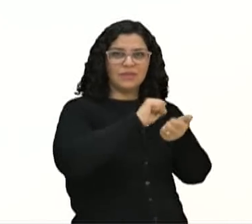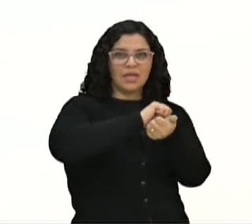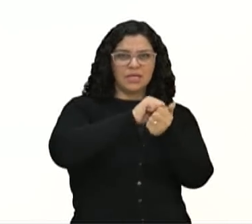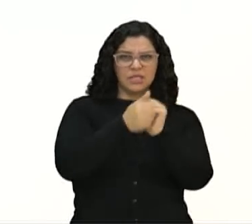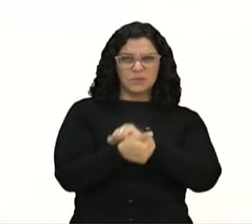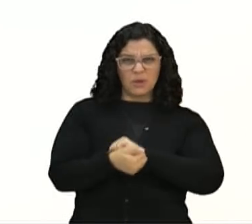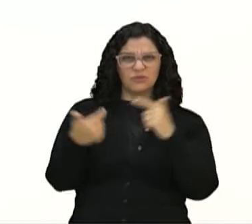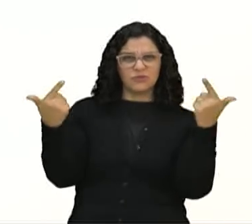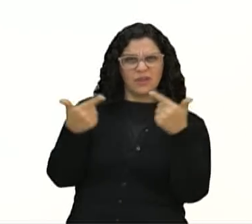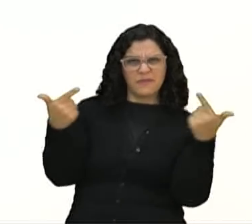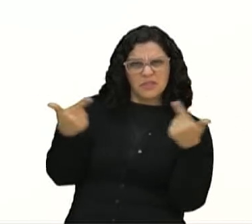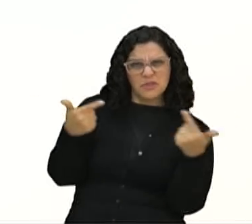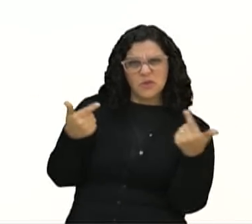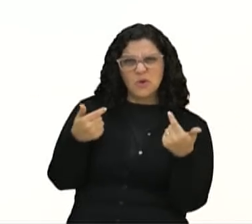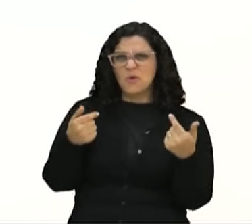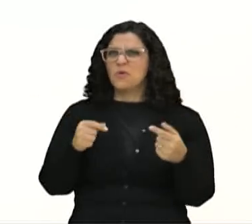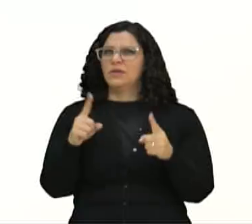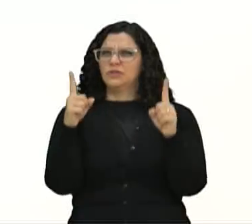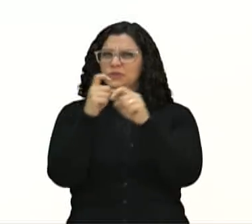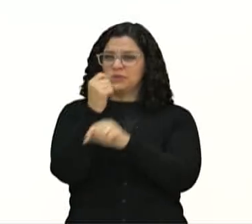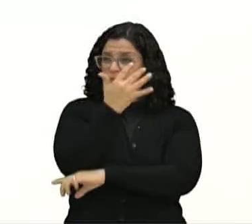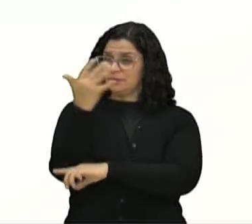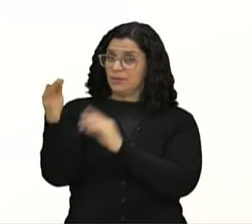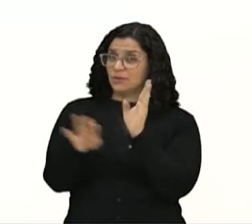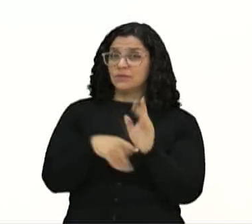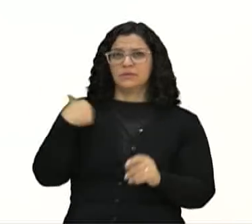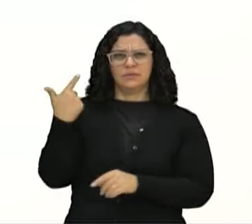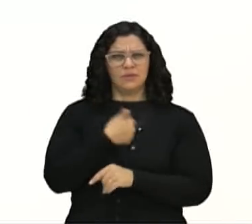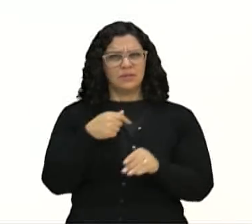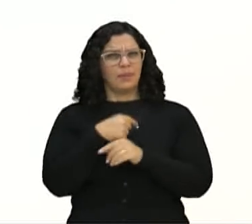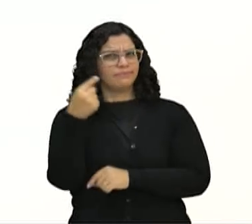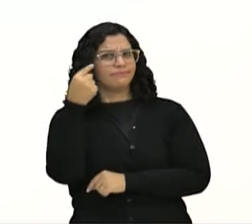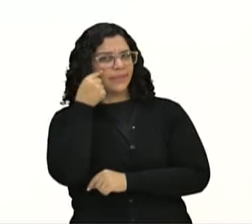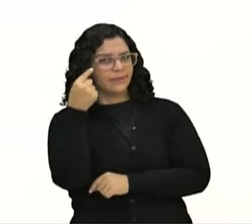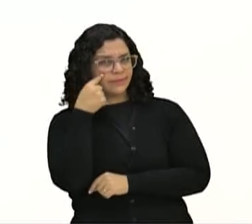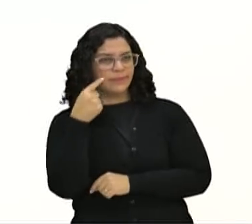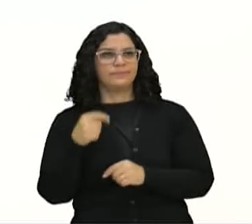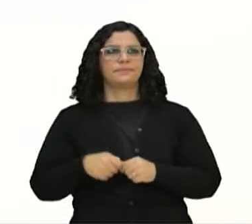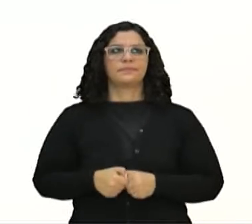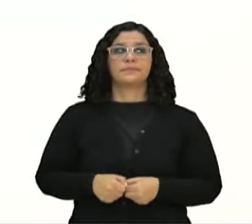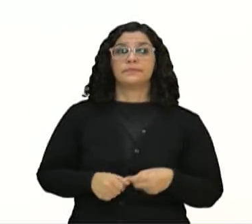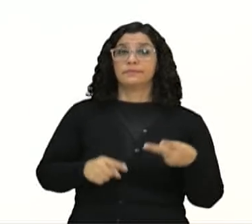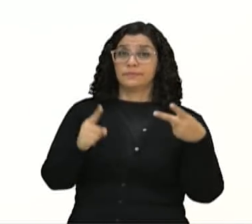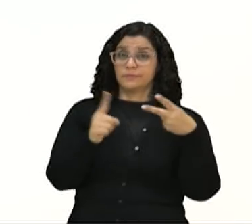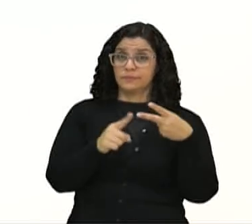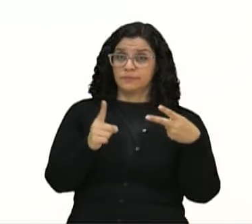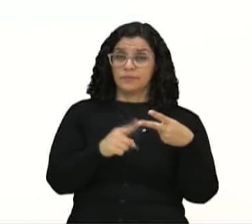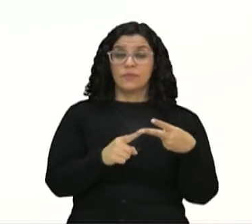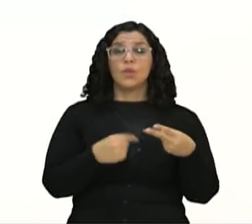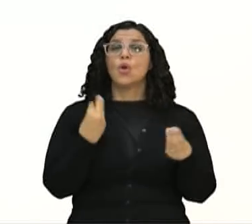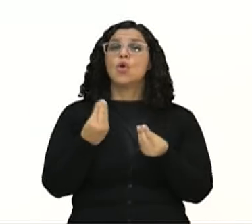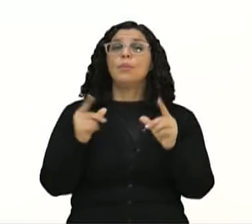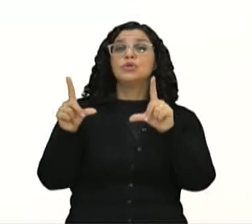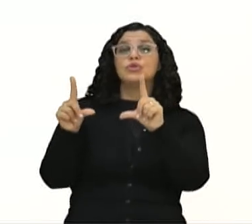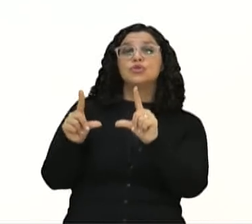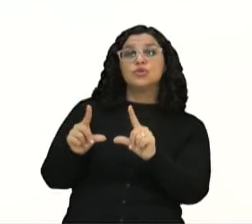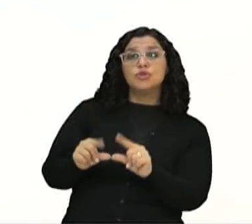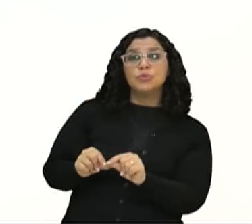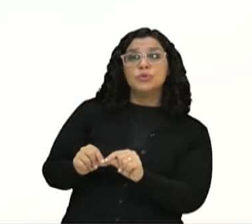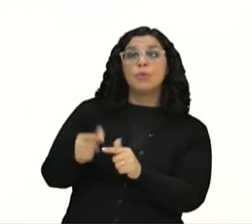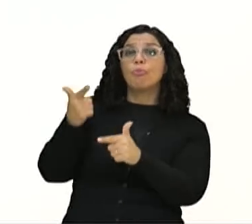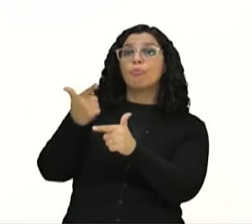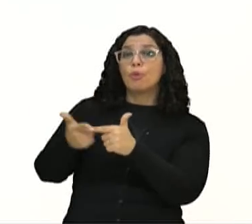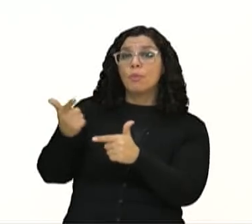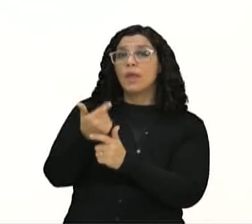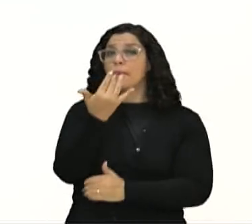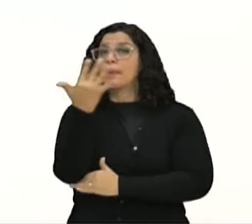esportes radicais, esportes na natureza? É uma questão a se pensar. Outra, como minimizar o impacto na